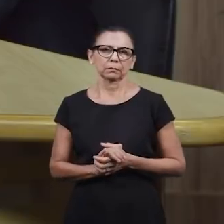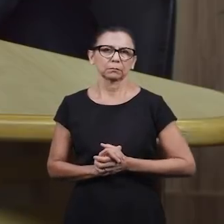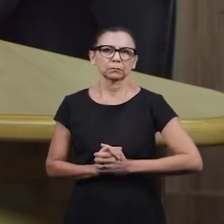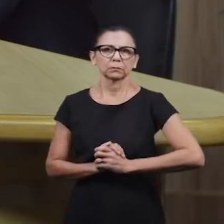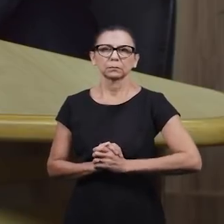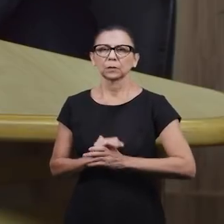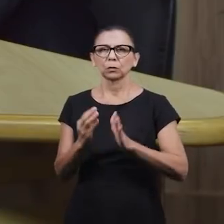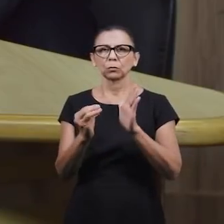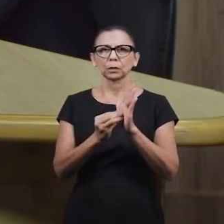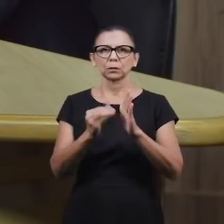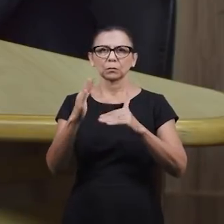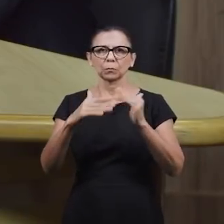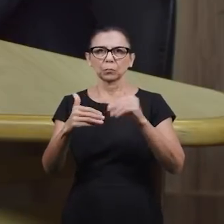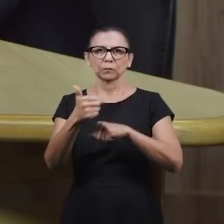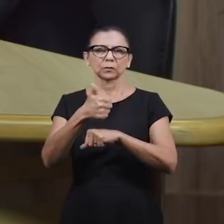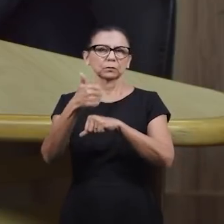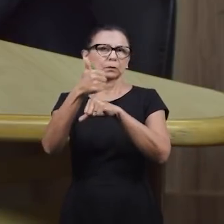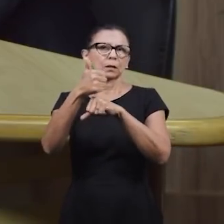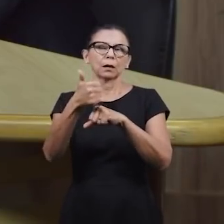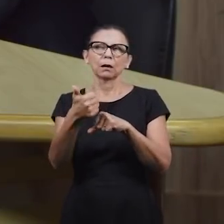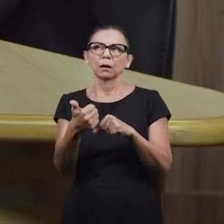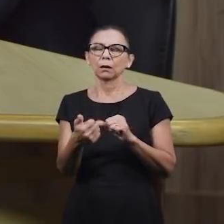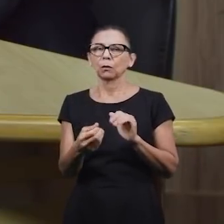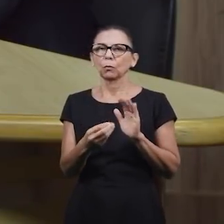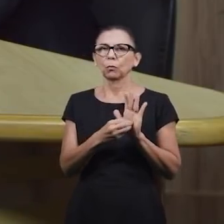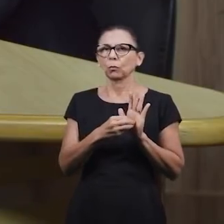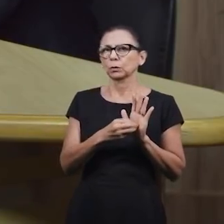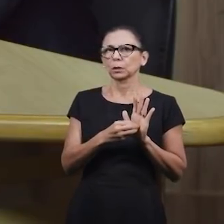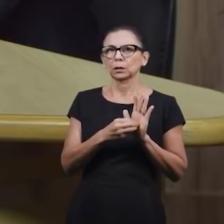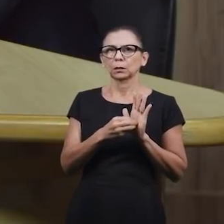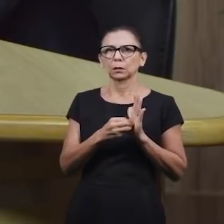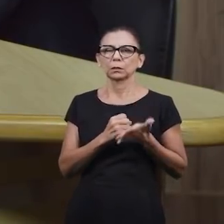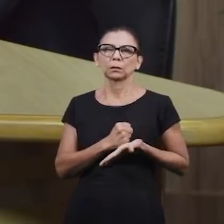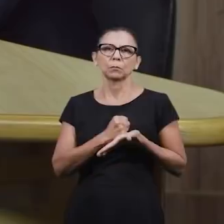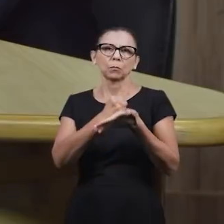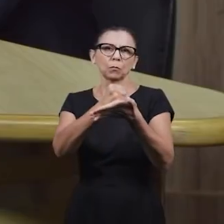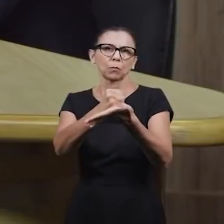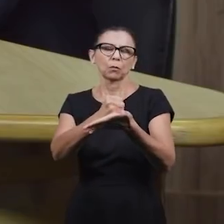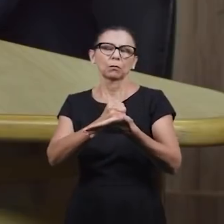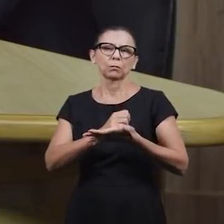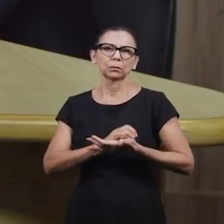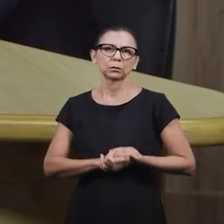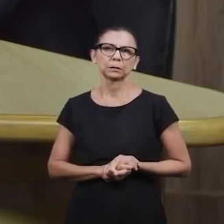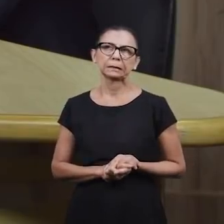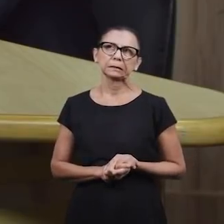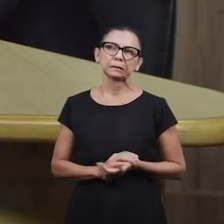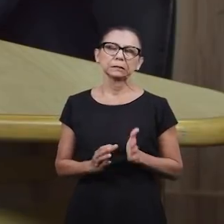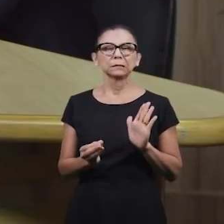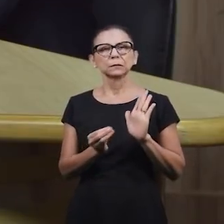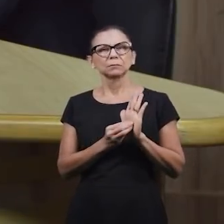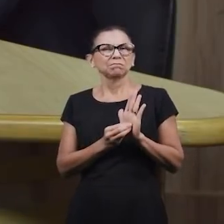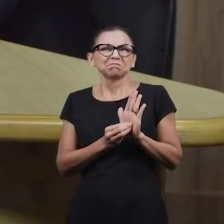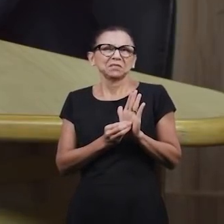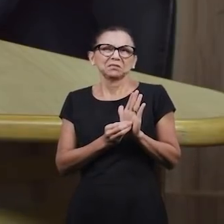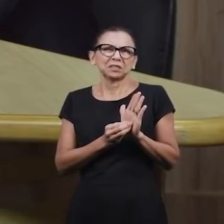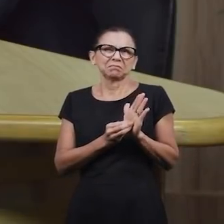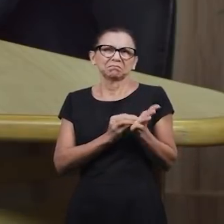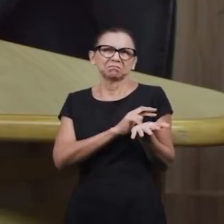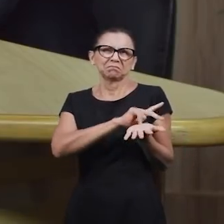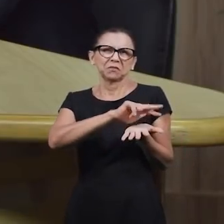com um conteúdo profissional, seja ele com conteúdo de autoajuda, seja ele com conteúdo